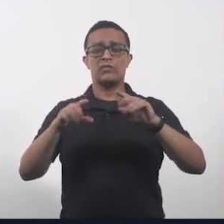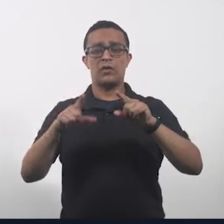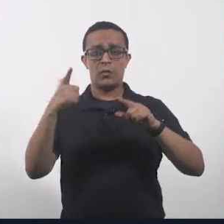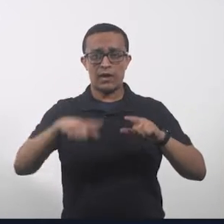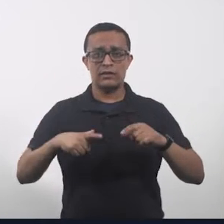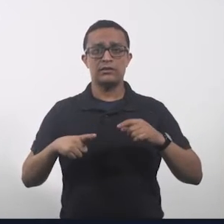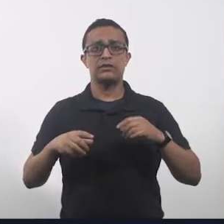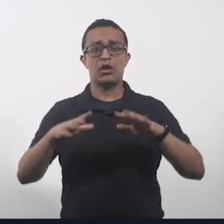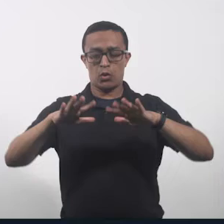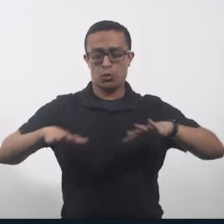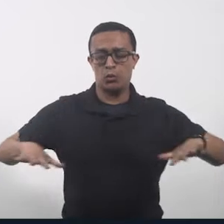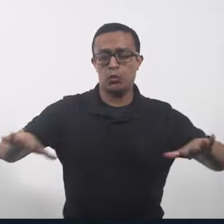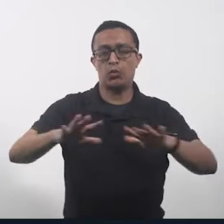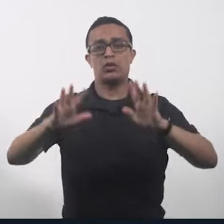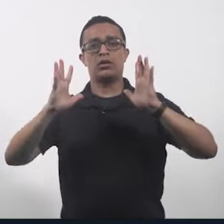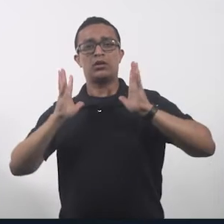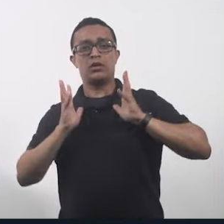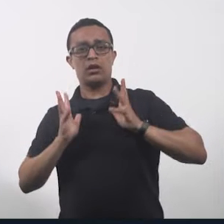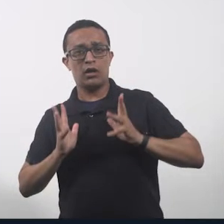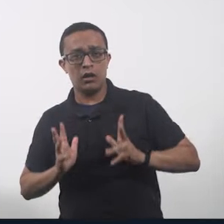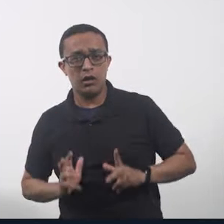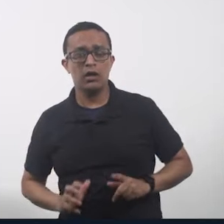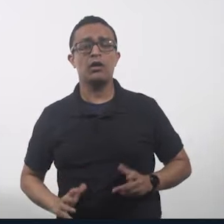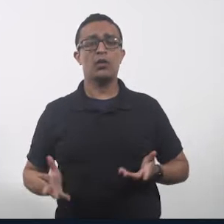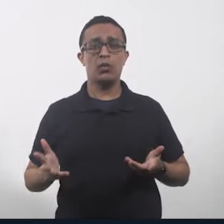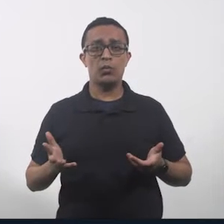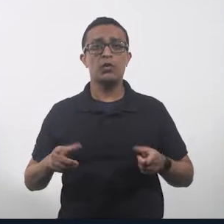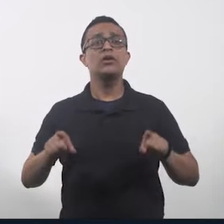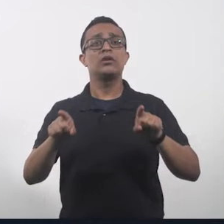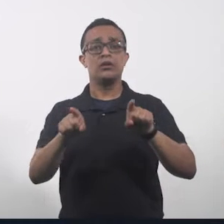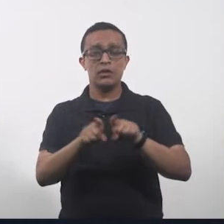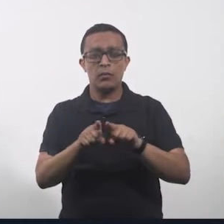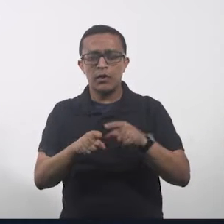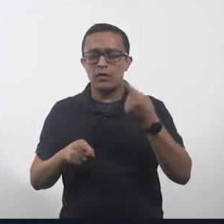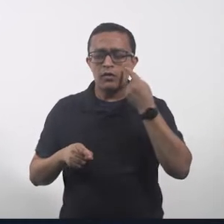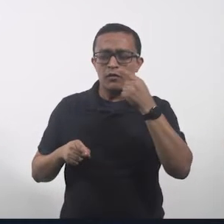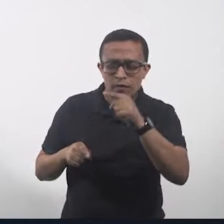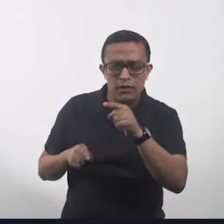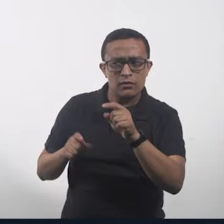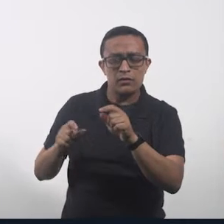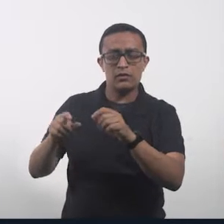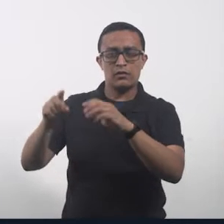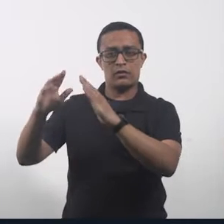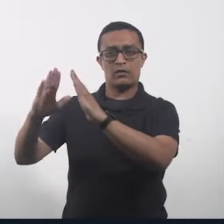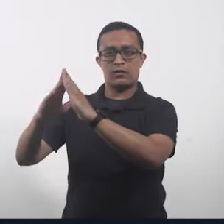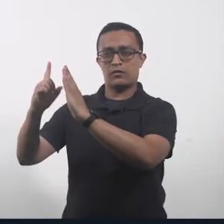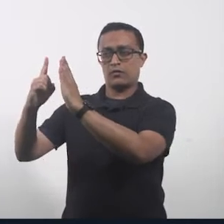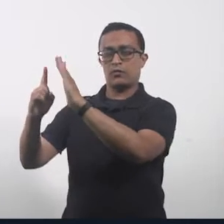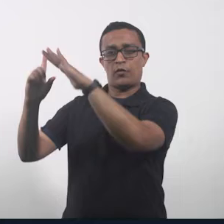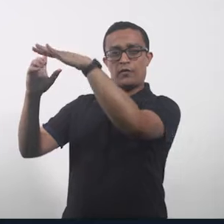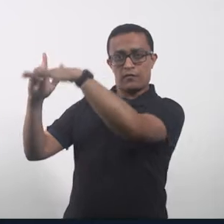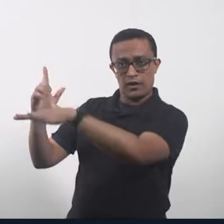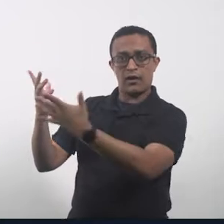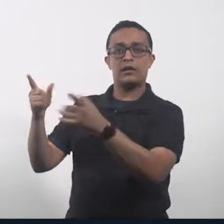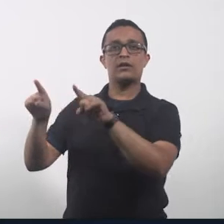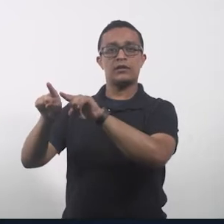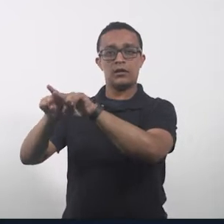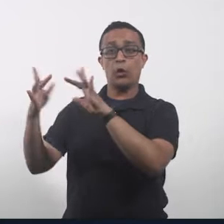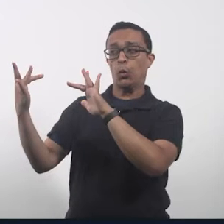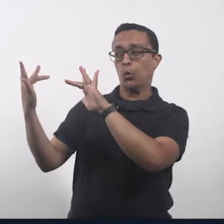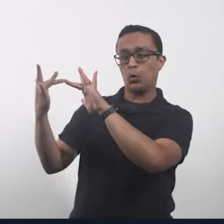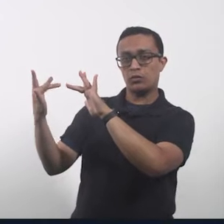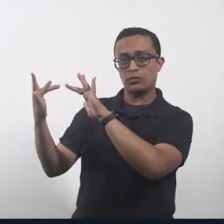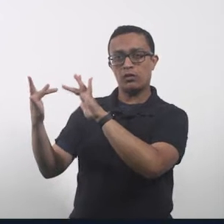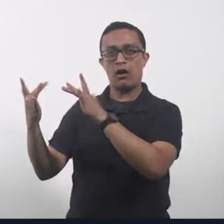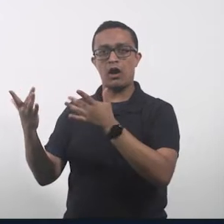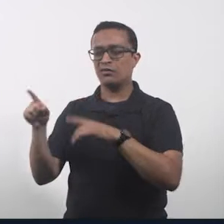e desinfecção de ambientes e as medidas direcionadas aos casos suspeitos, confirmados e também aos contatos, como isolamento dos casos,